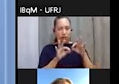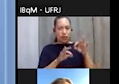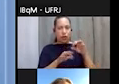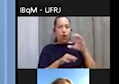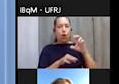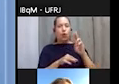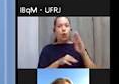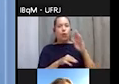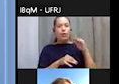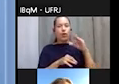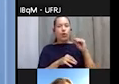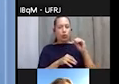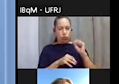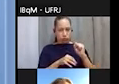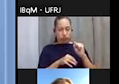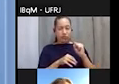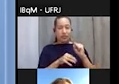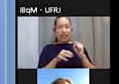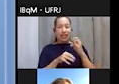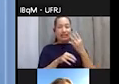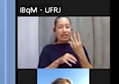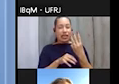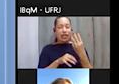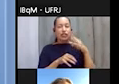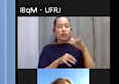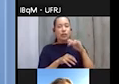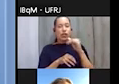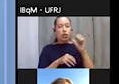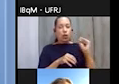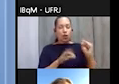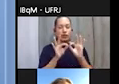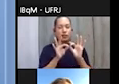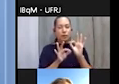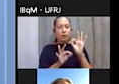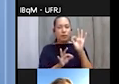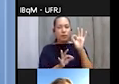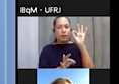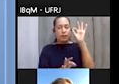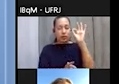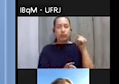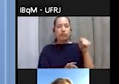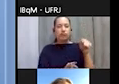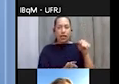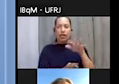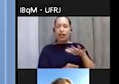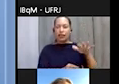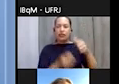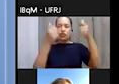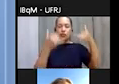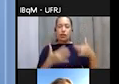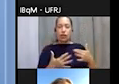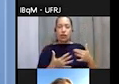de metros cúbicos de rochas fossilíferas. Essa quantidade, tonelagem, volume, é